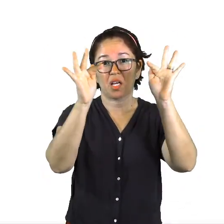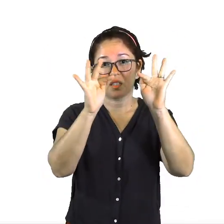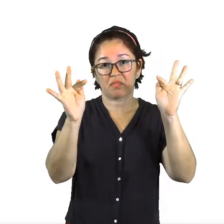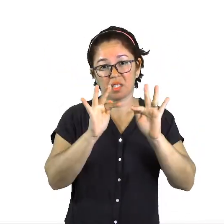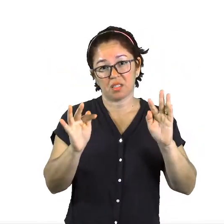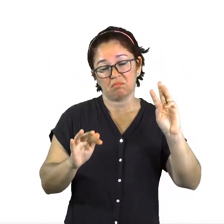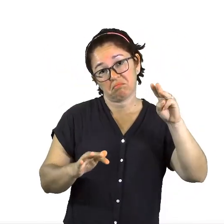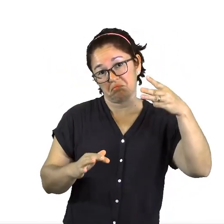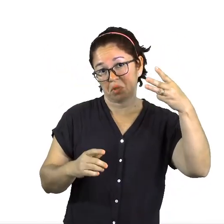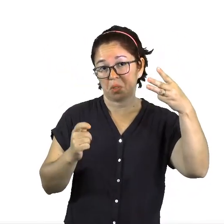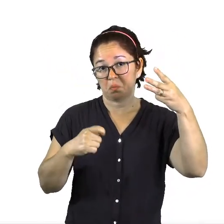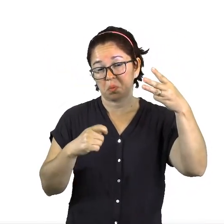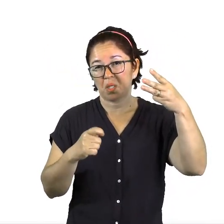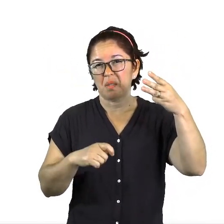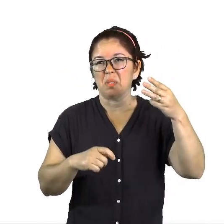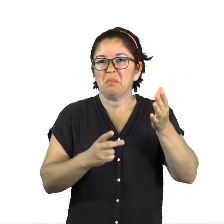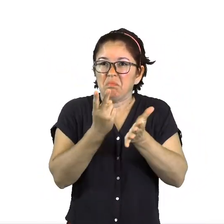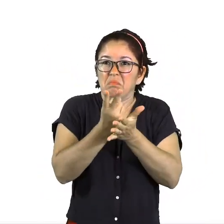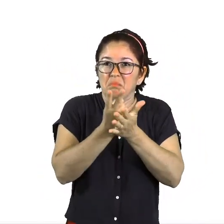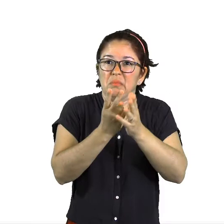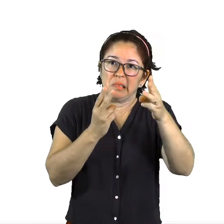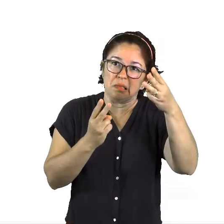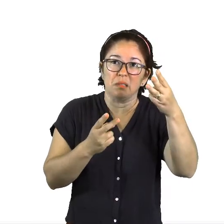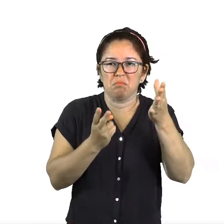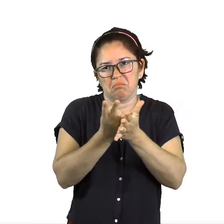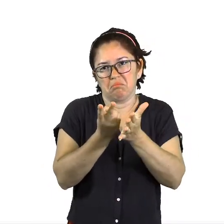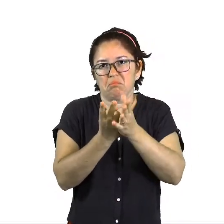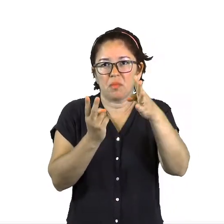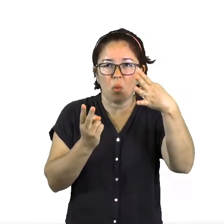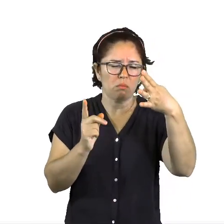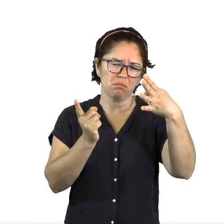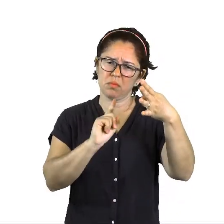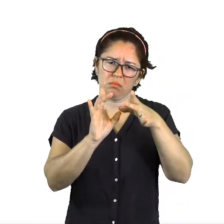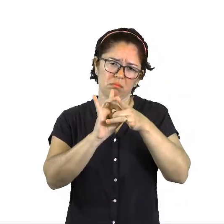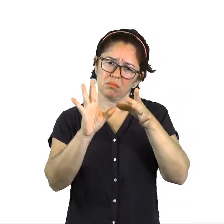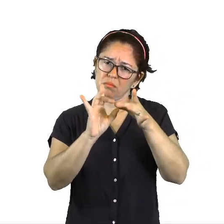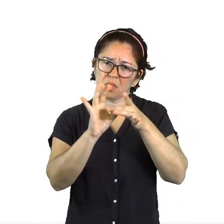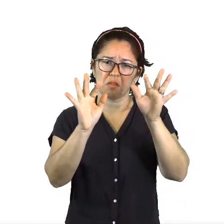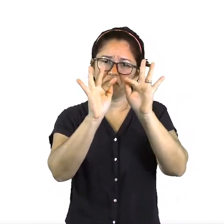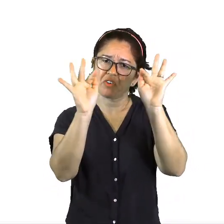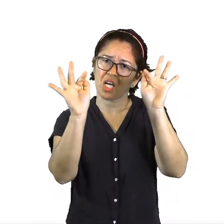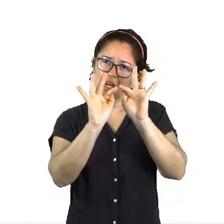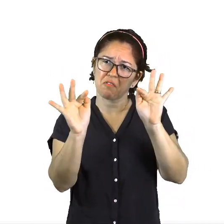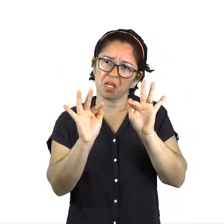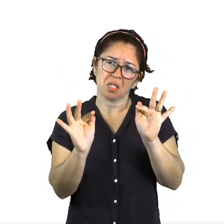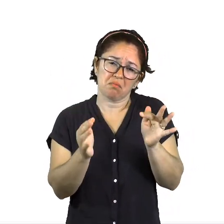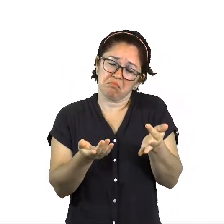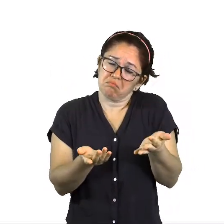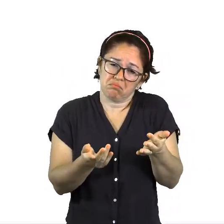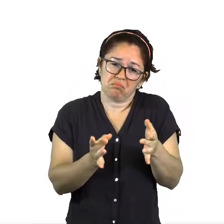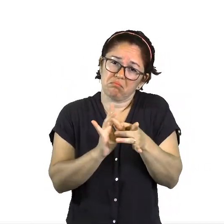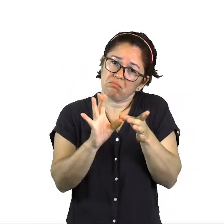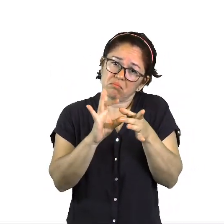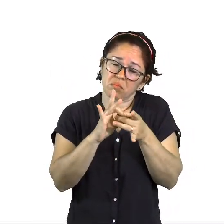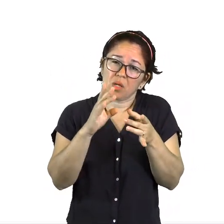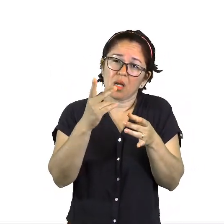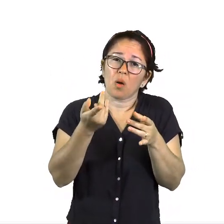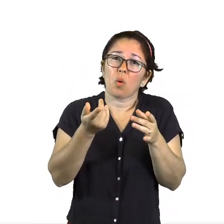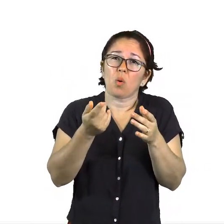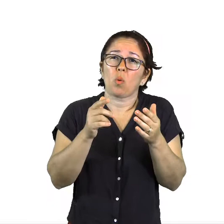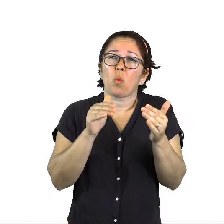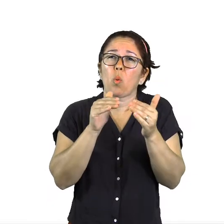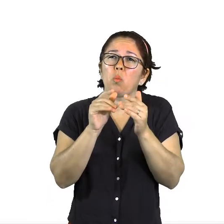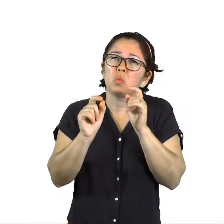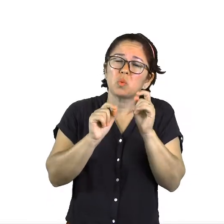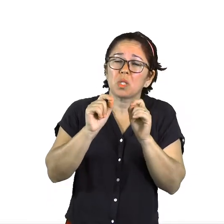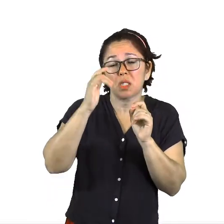ter um parágrafo, quantas orações, não tem bem uma fórmula. É claro que vai depender muito da ideia que você está trabalhando, depende muito do assunto, do texto, né,